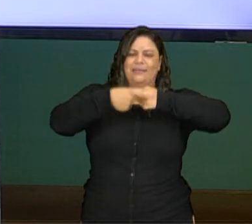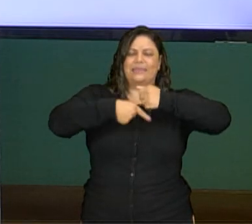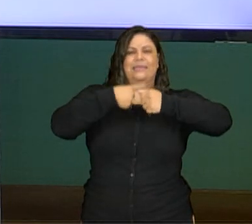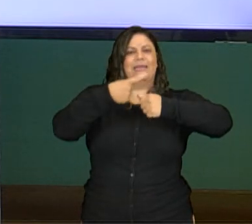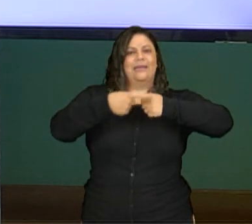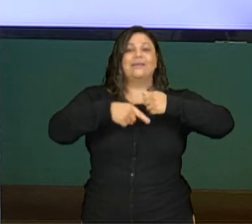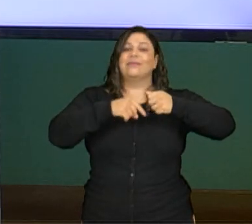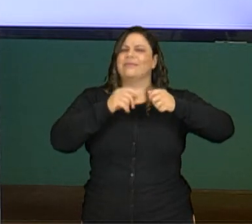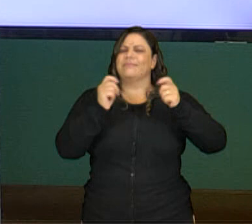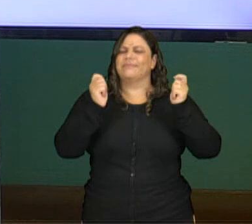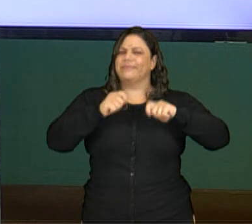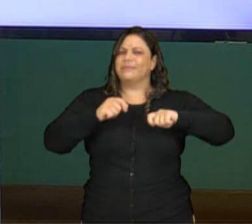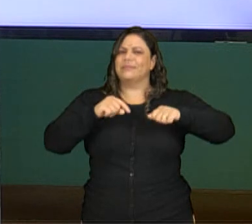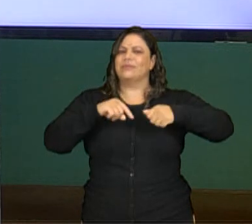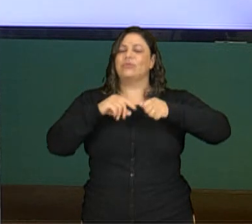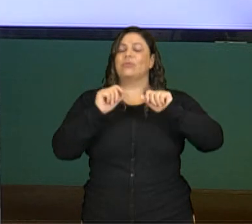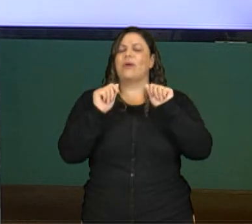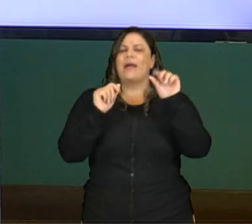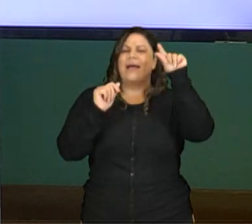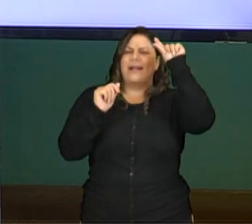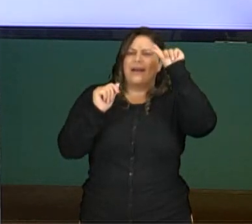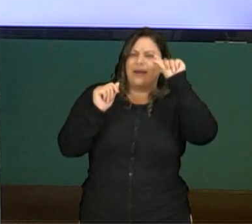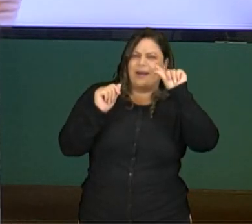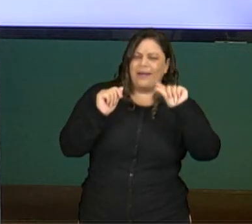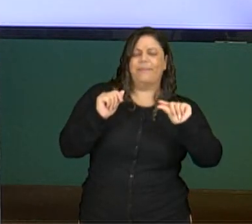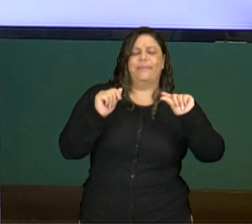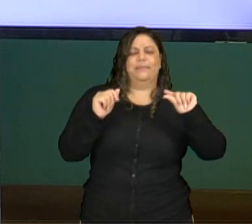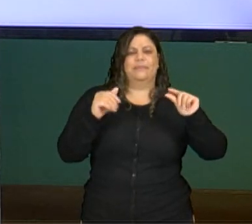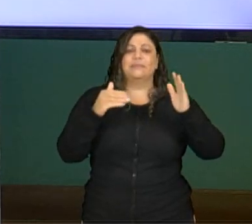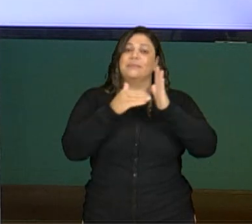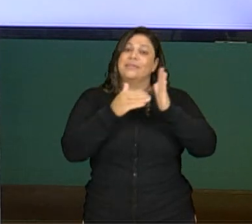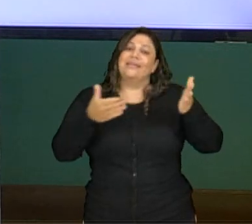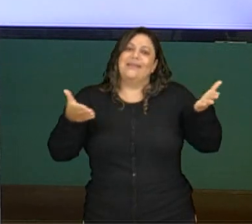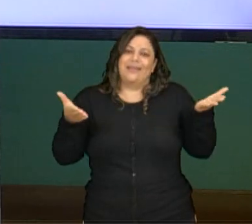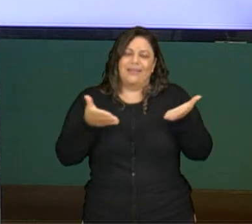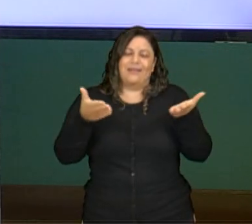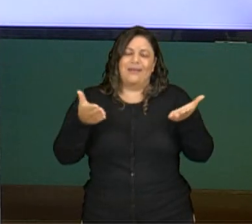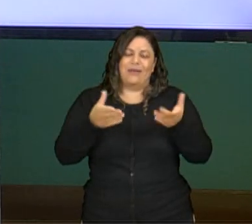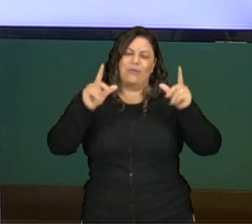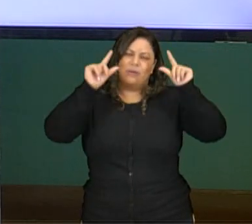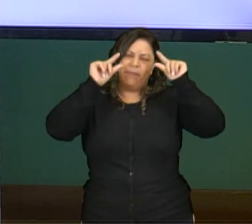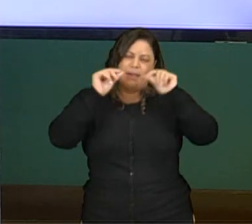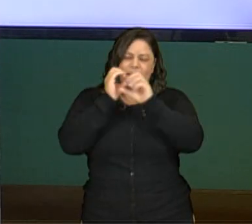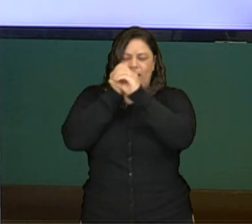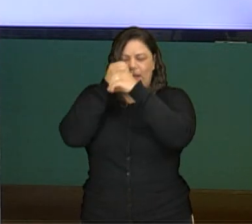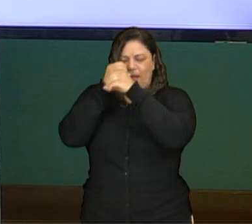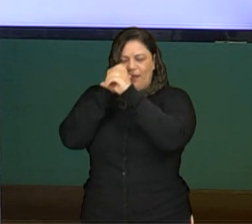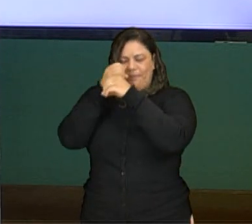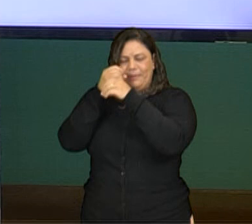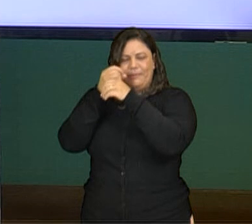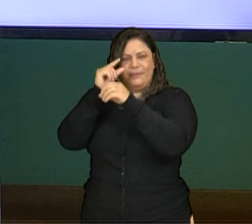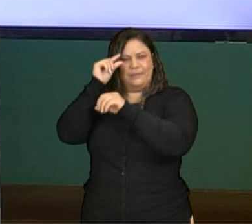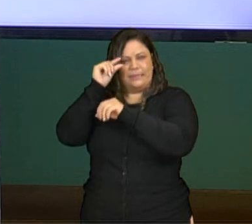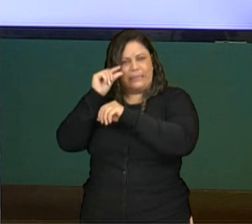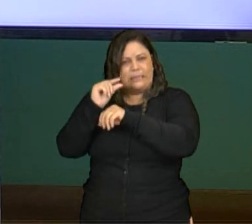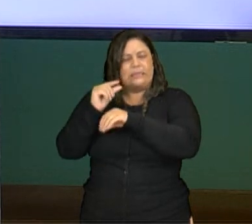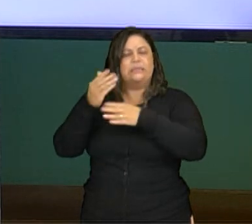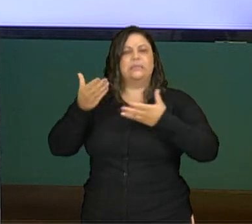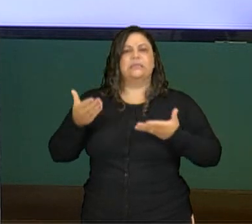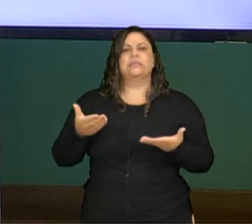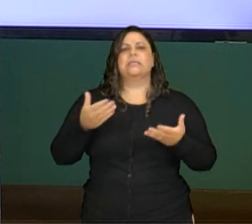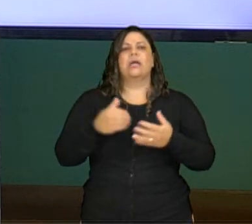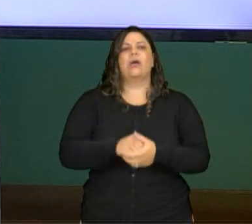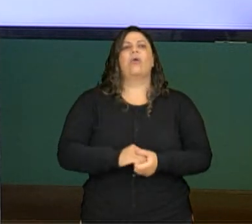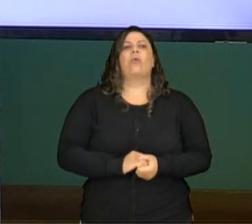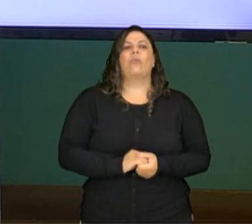o momento até o conhecimento, até o que adquiriu, até o que sabemos no momento. O hidrogênio é o